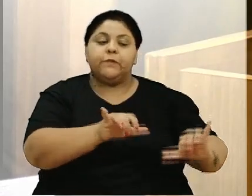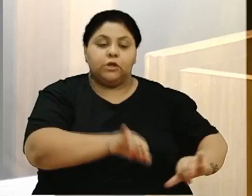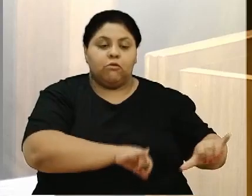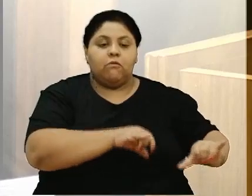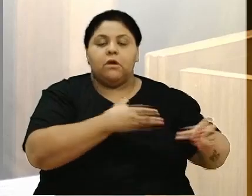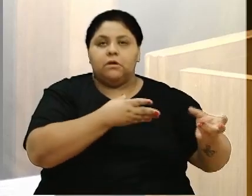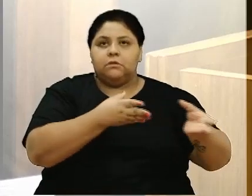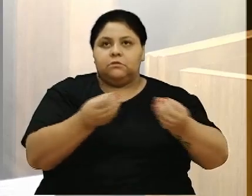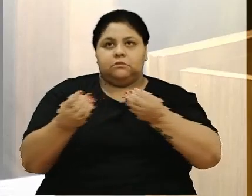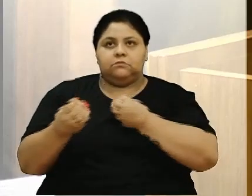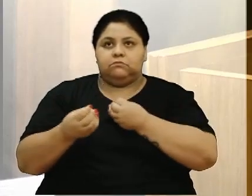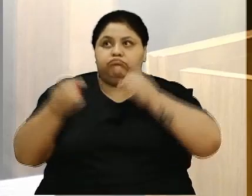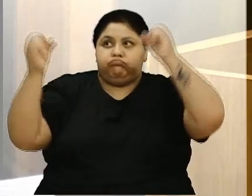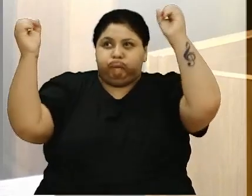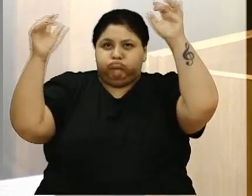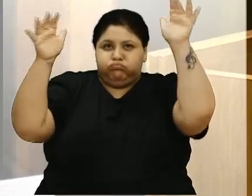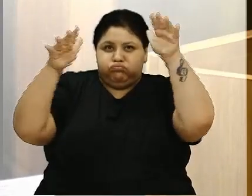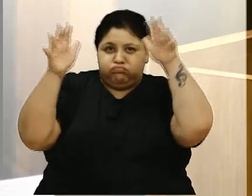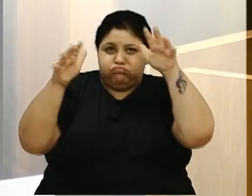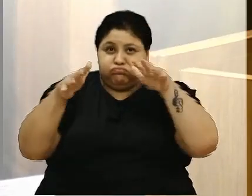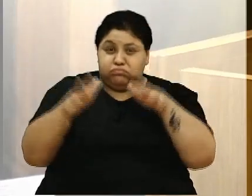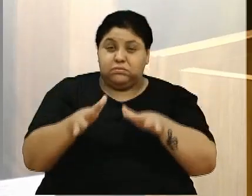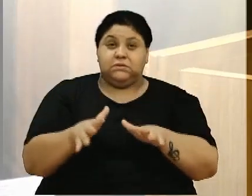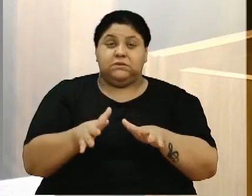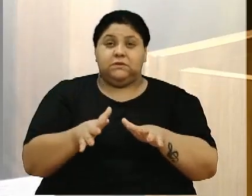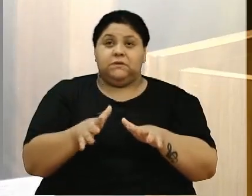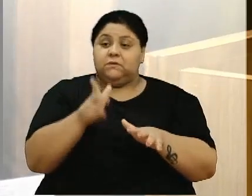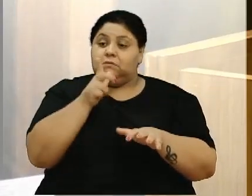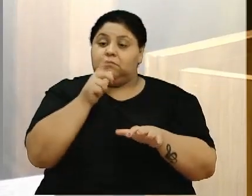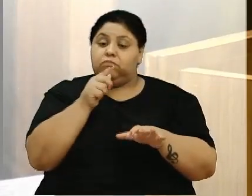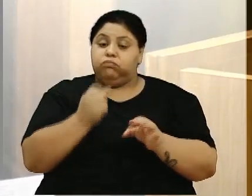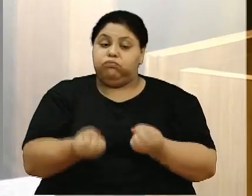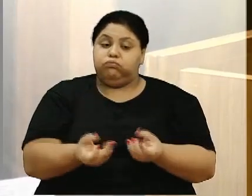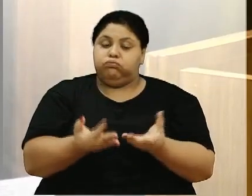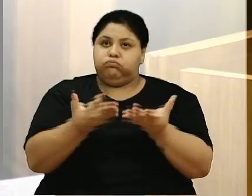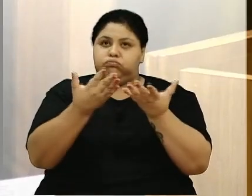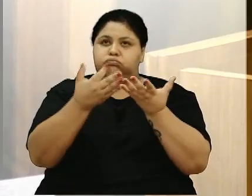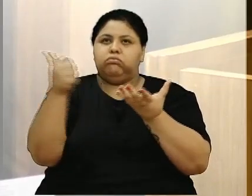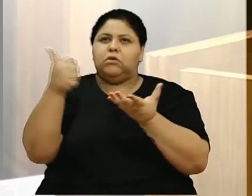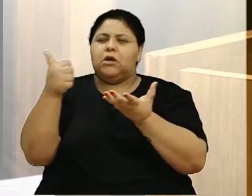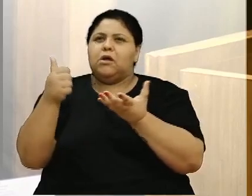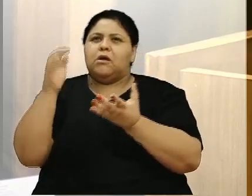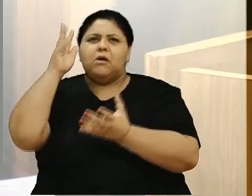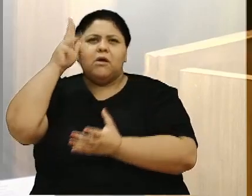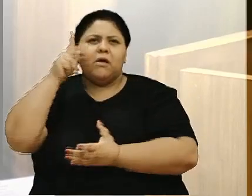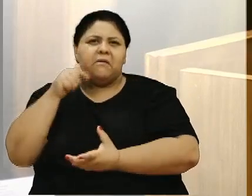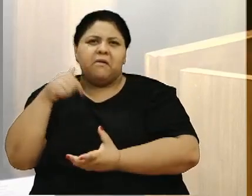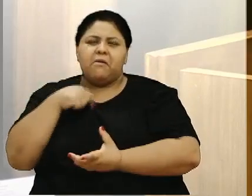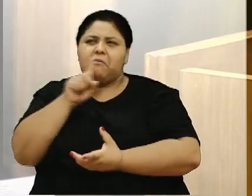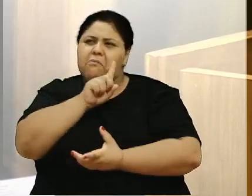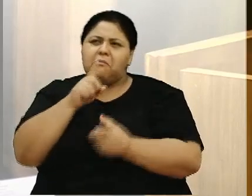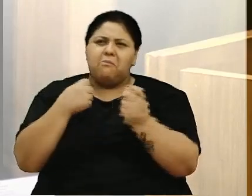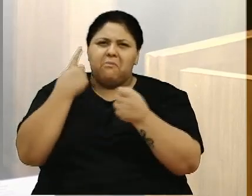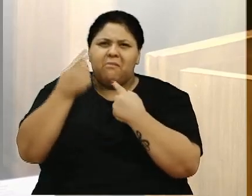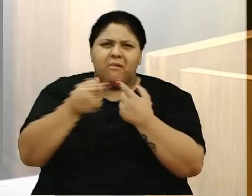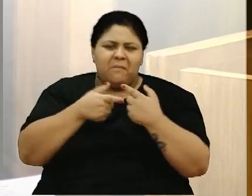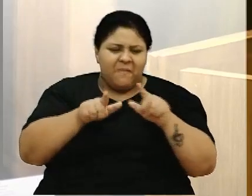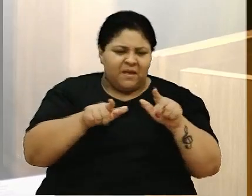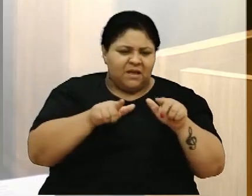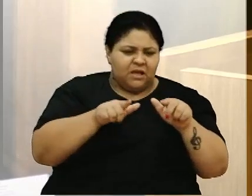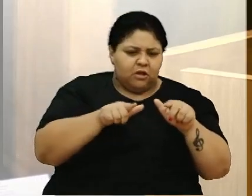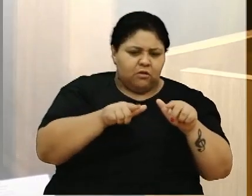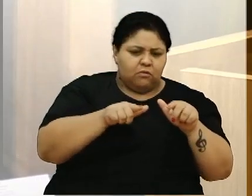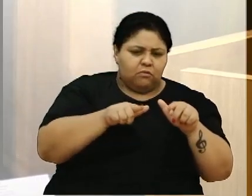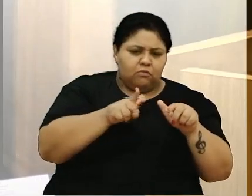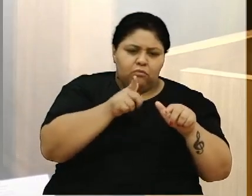muito com essa chuva, com essa enchente. Até nos primeiros dias eu não estava tão preocupado, mas quando a chuva começou a passar